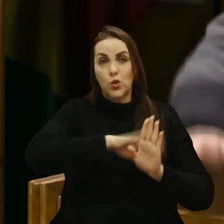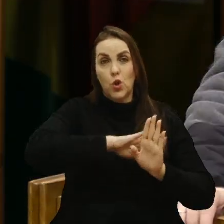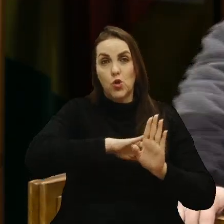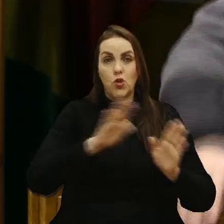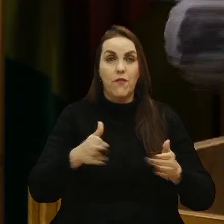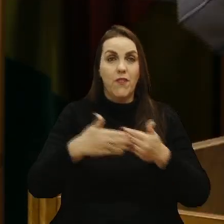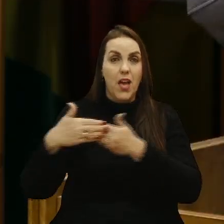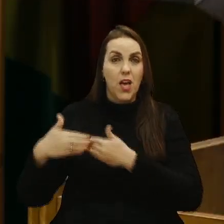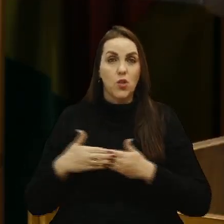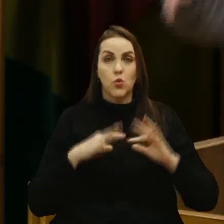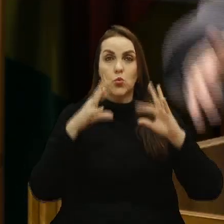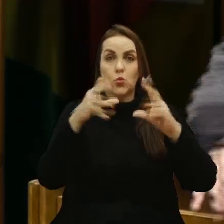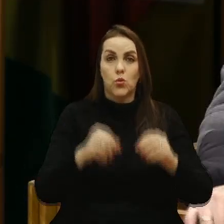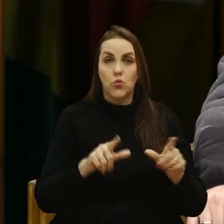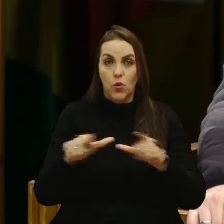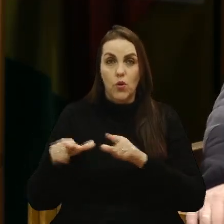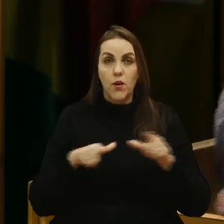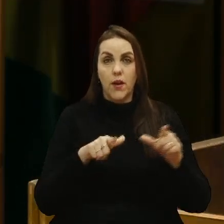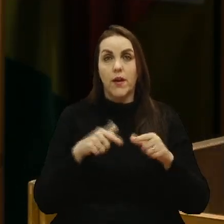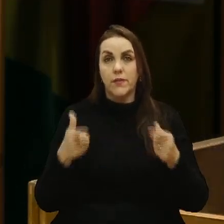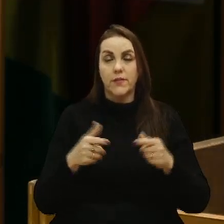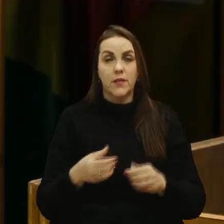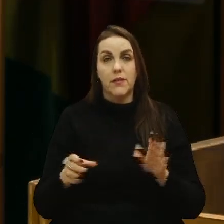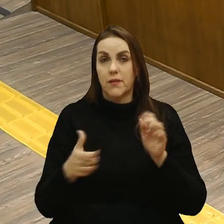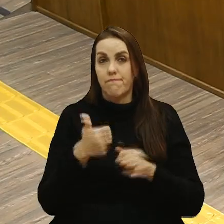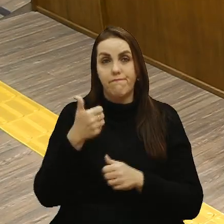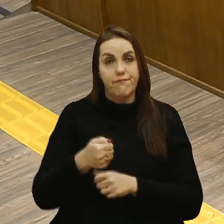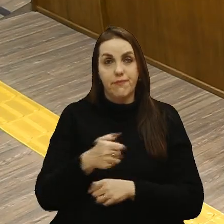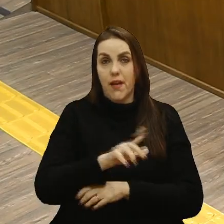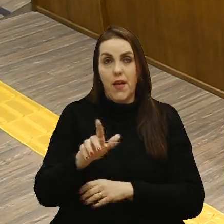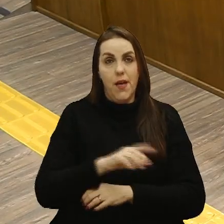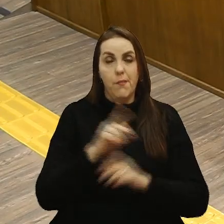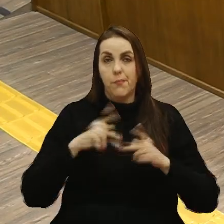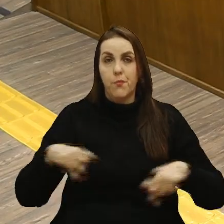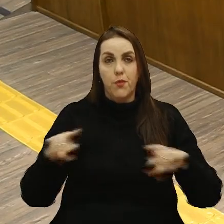todos os locais e quem se ferra é o povo, infelizmente. Muito obrigado. Próximo inscrito, vereador